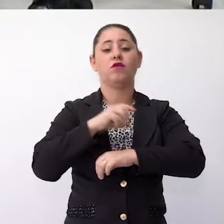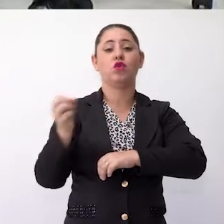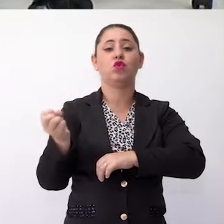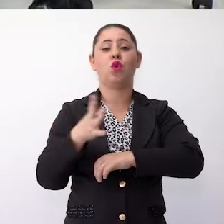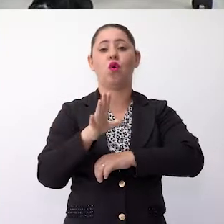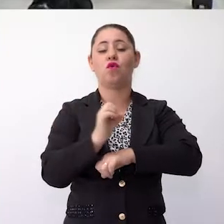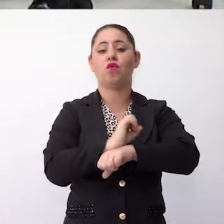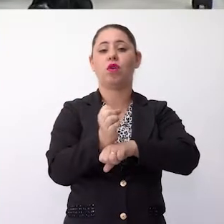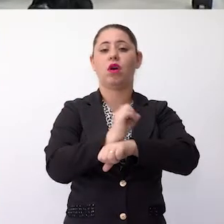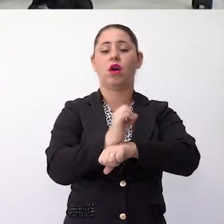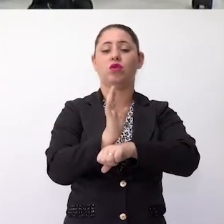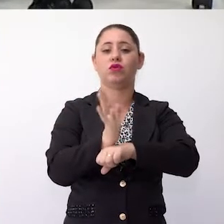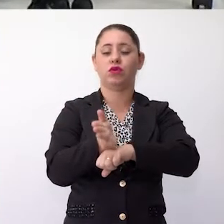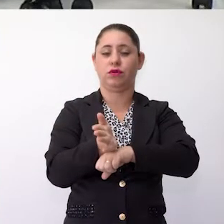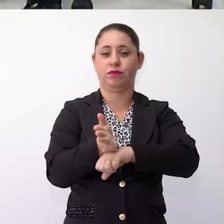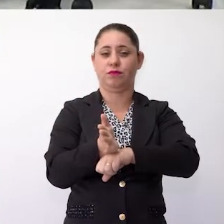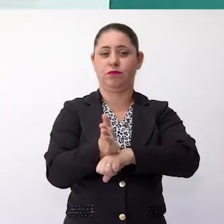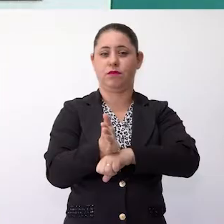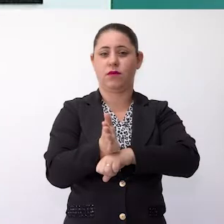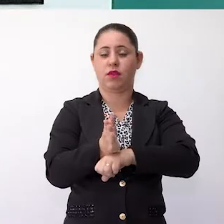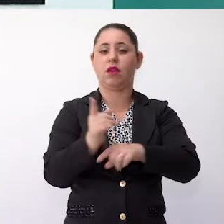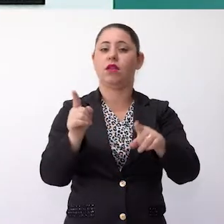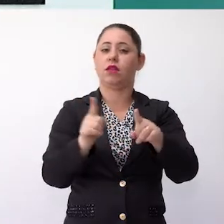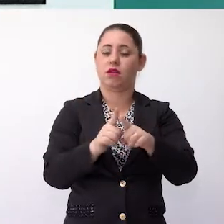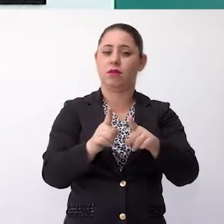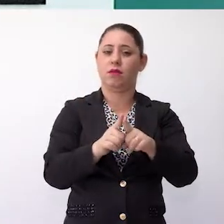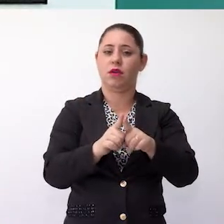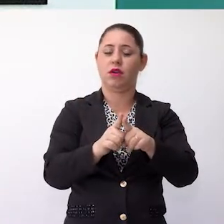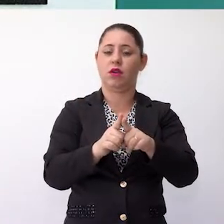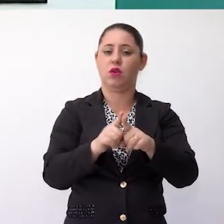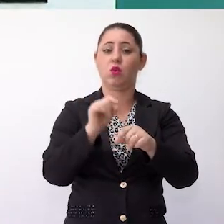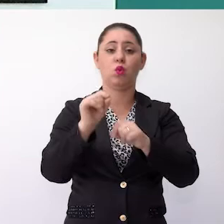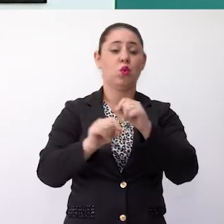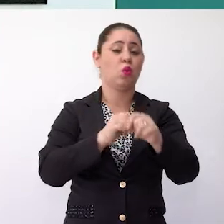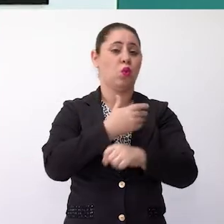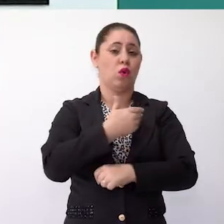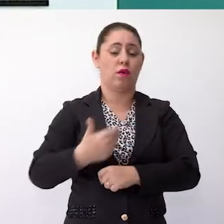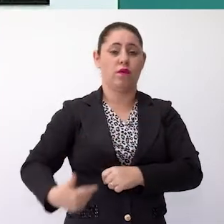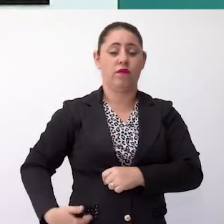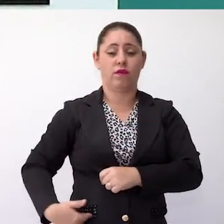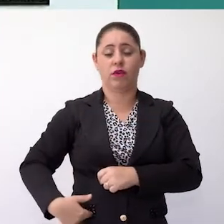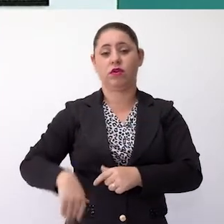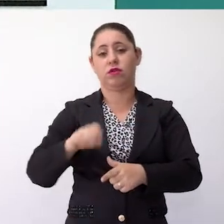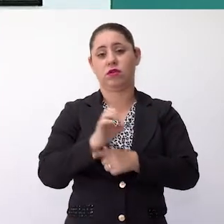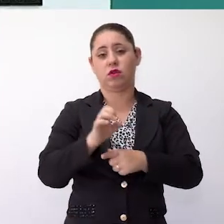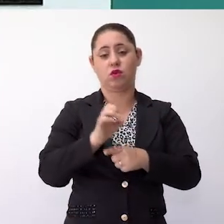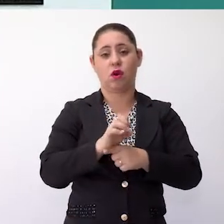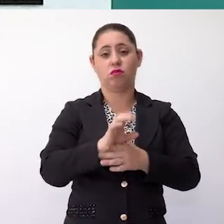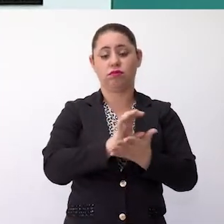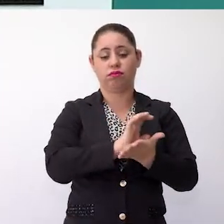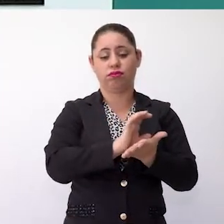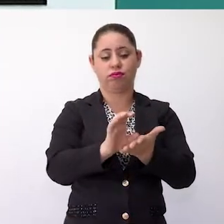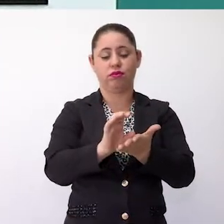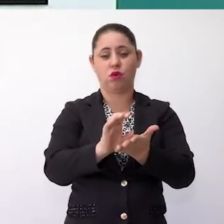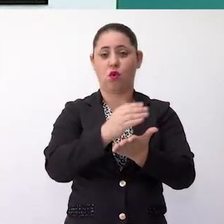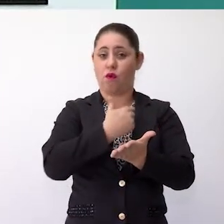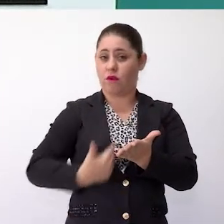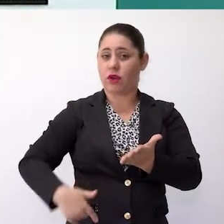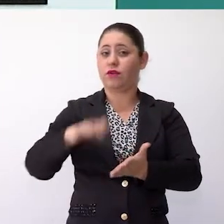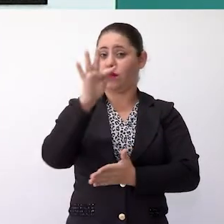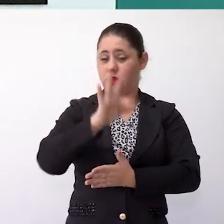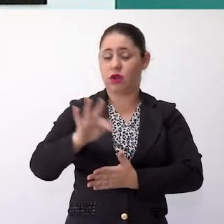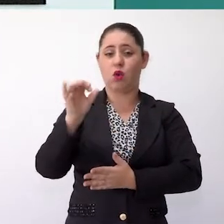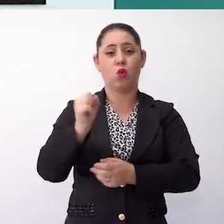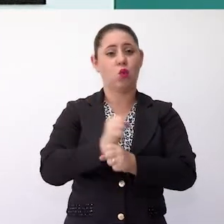tanto decorrente de dotação do governo estadual quanto de recurso do governo federal. E para esse